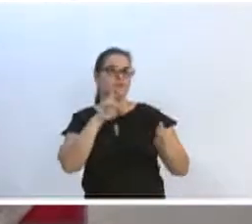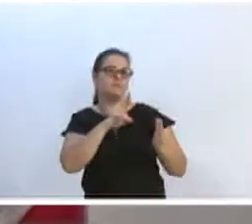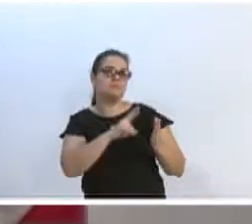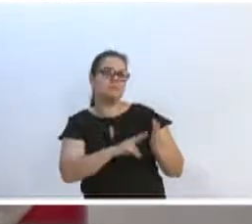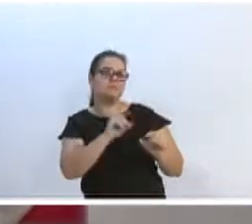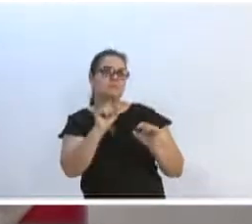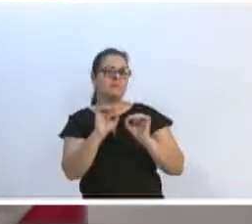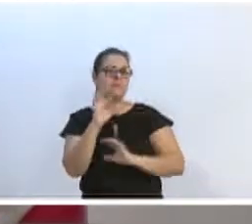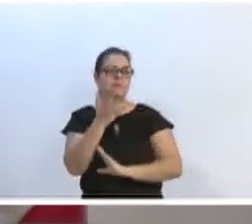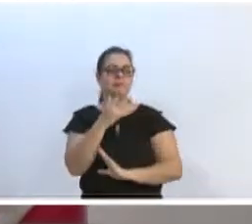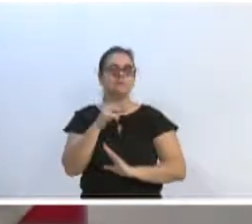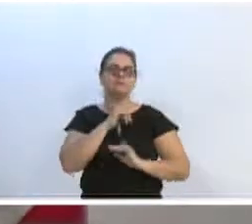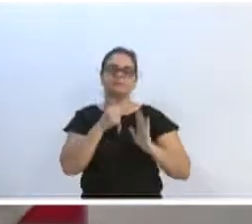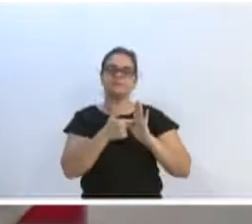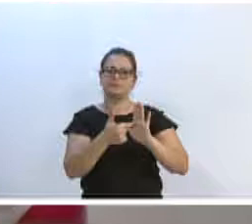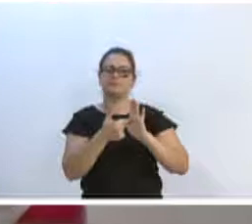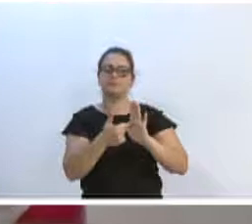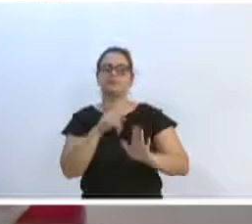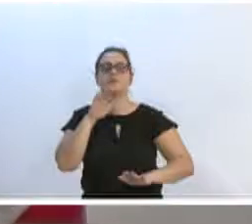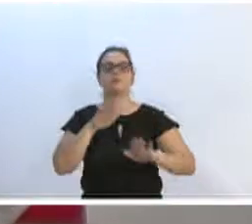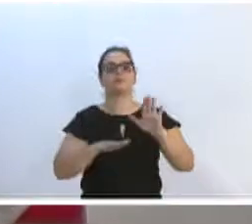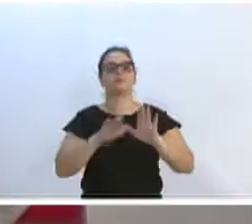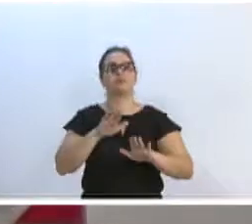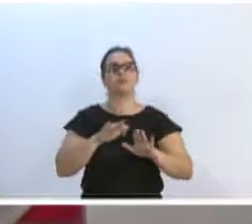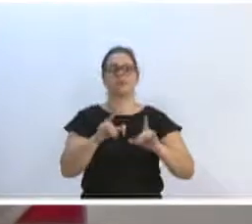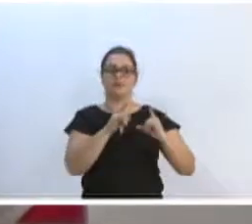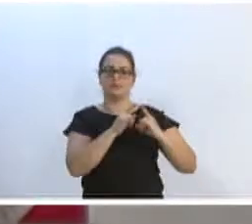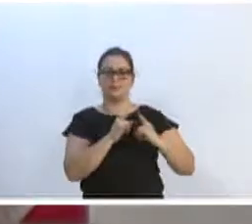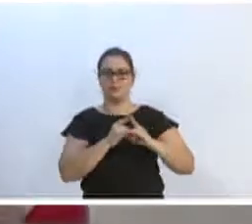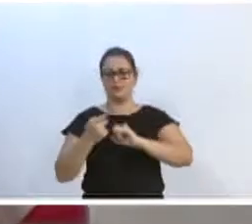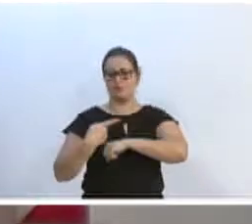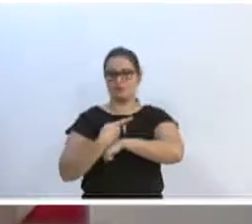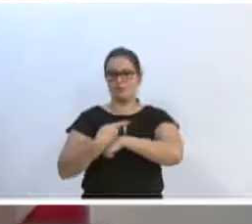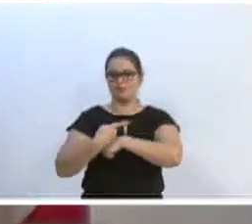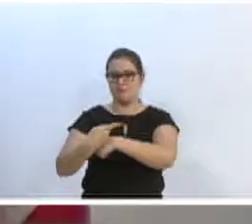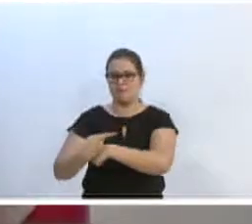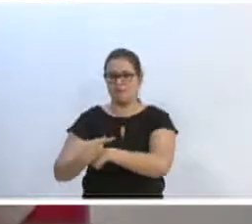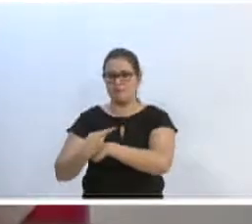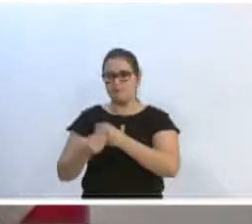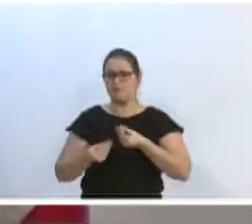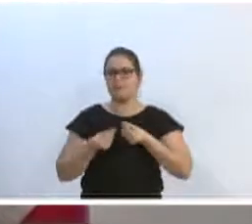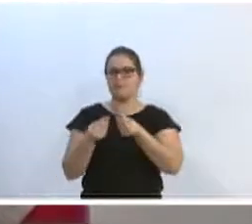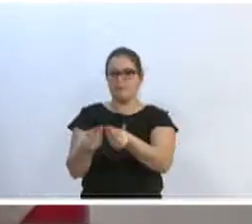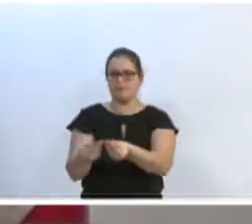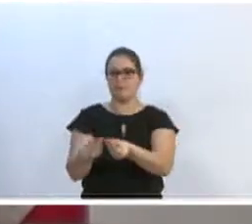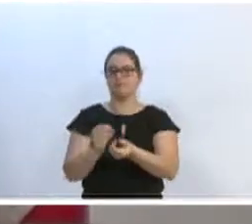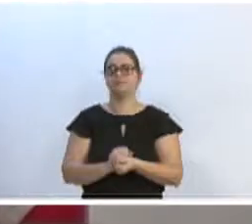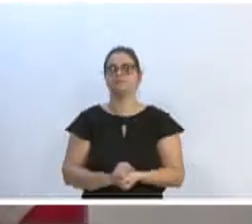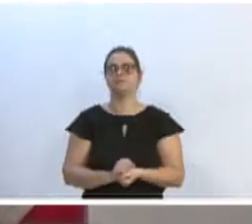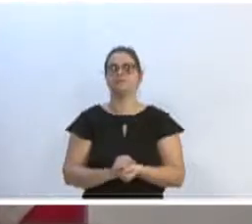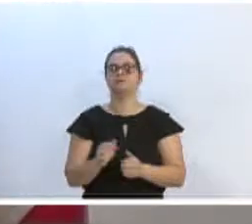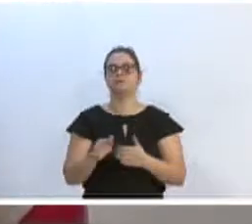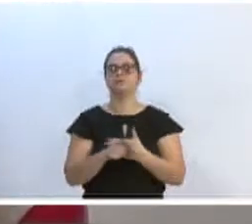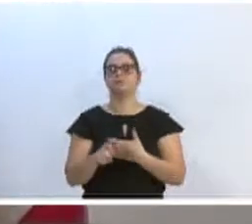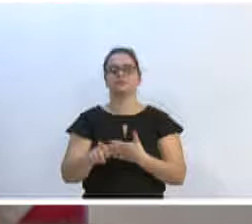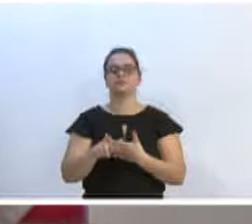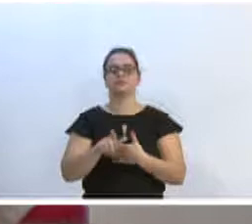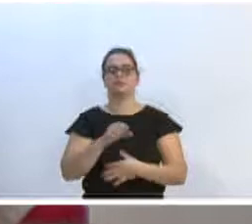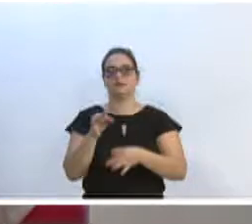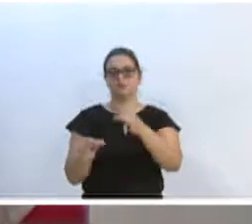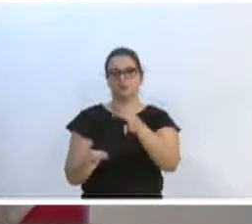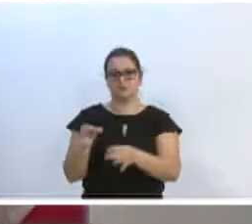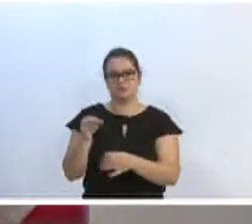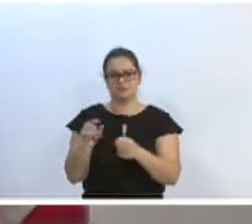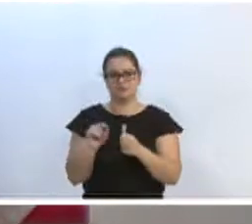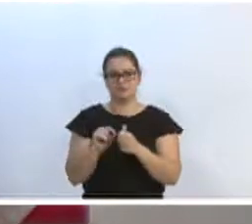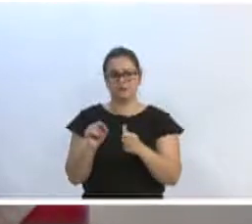nas indicações que muitas vezes as entidades nos procuro e encaminhado ao poder executivo para que faça